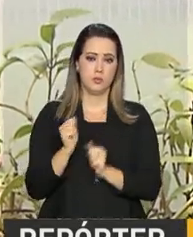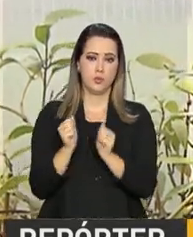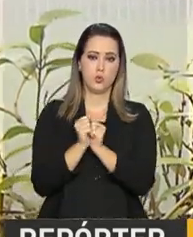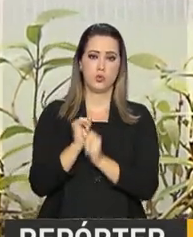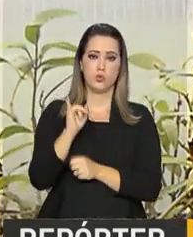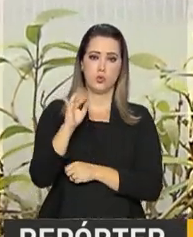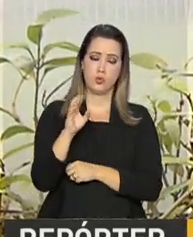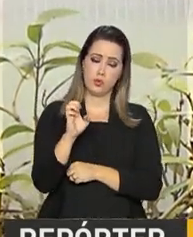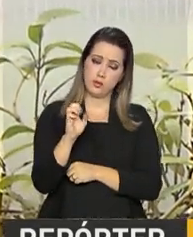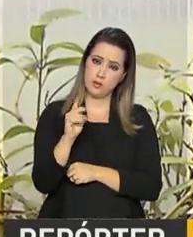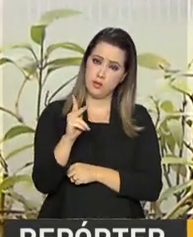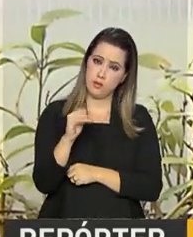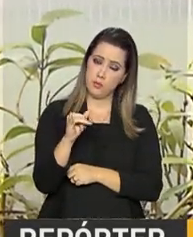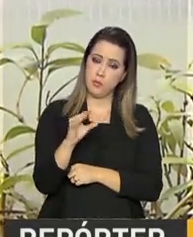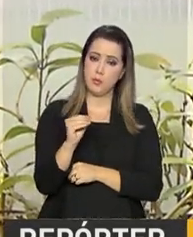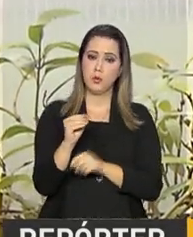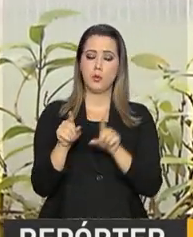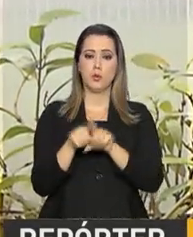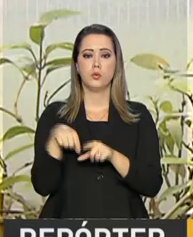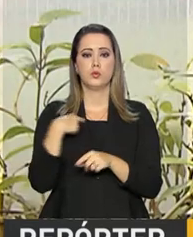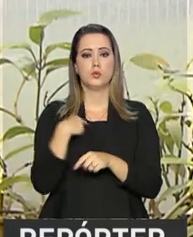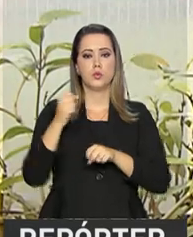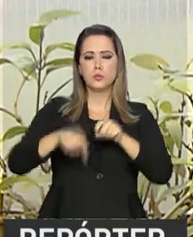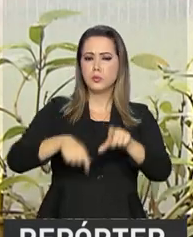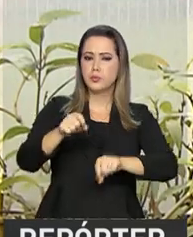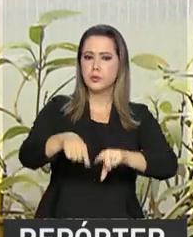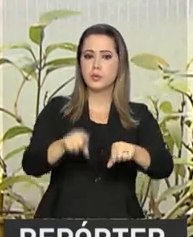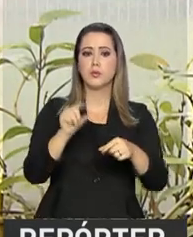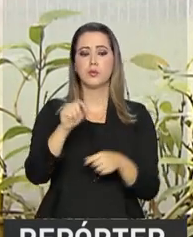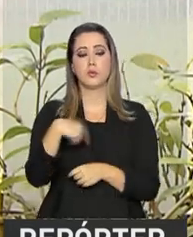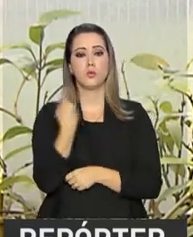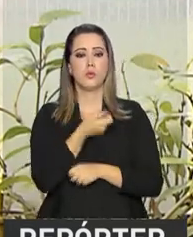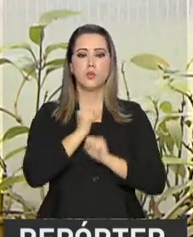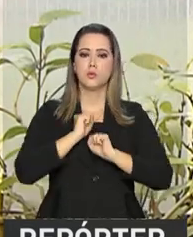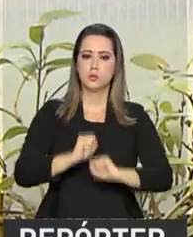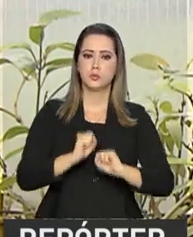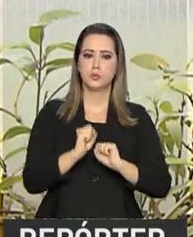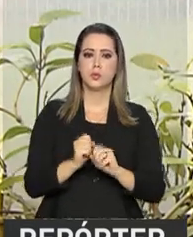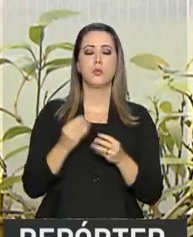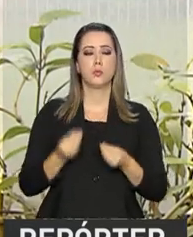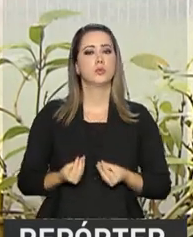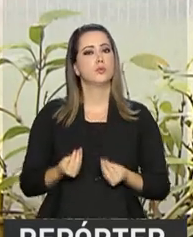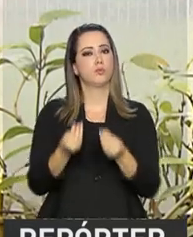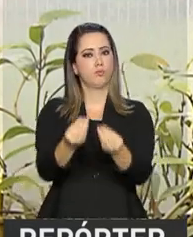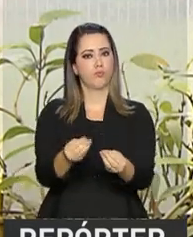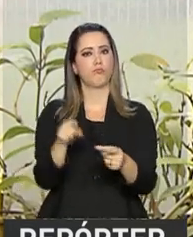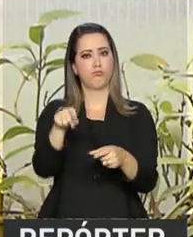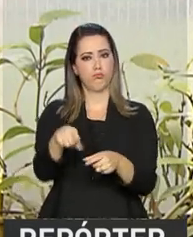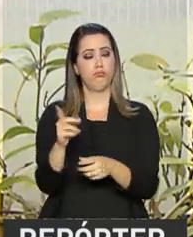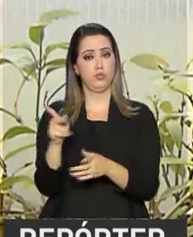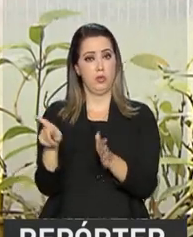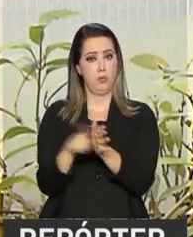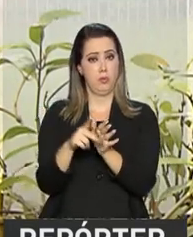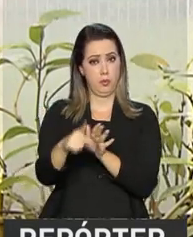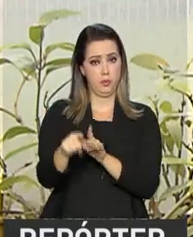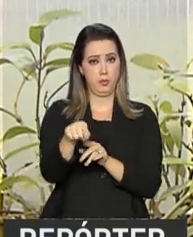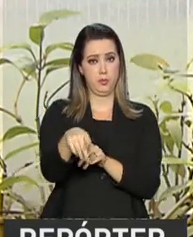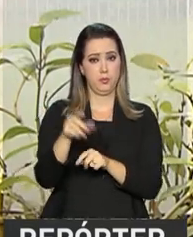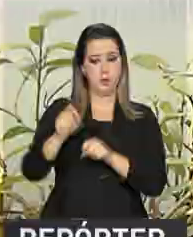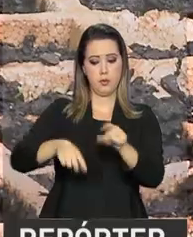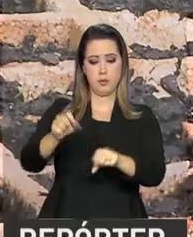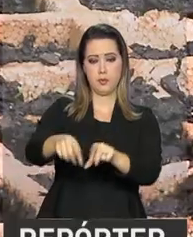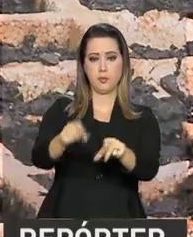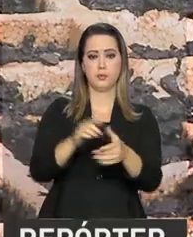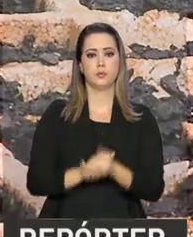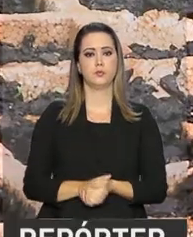ele e me pediu pra que as mudas que nós produzimos aqui o que a gente puder nós vamos encaminhar para lá pra ele fazer esse trabalho de flores também